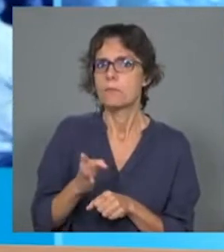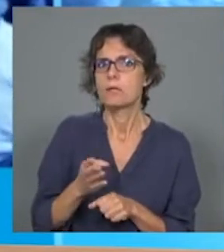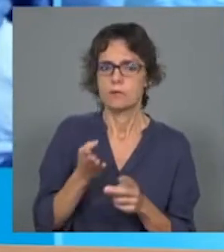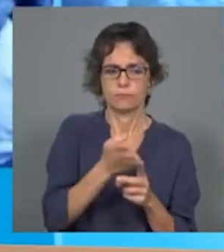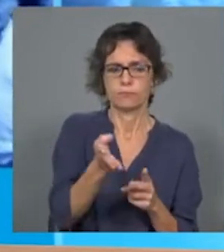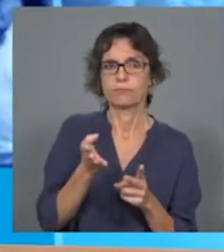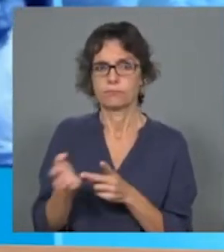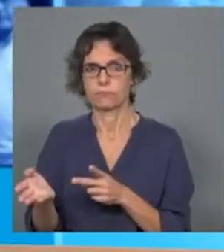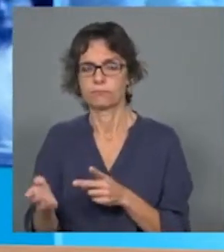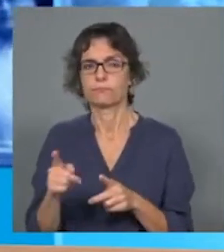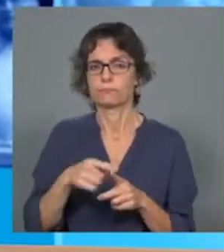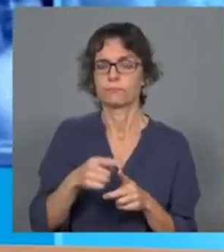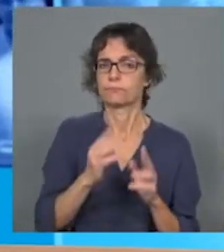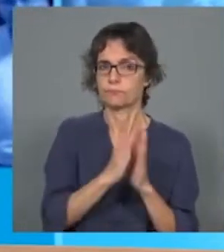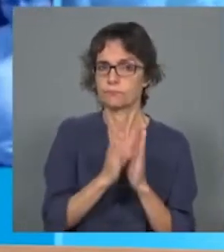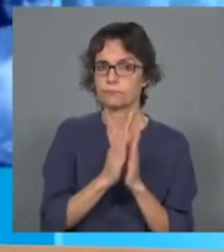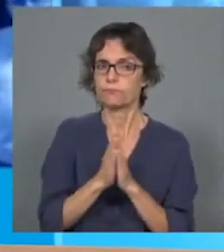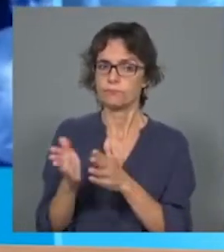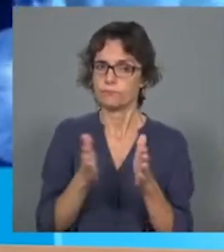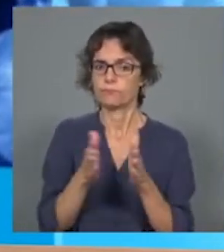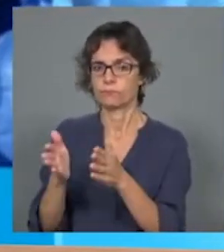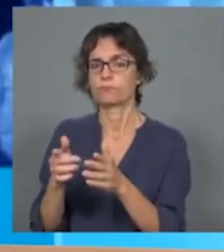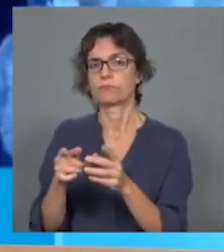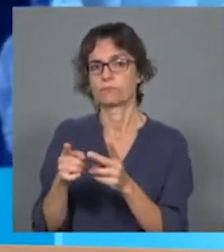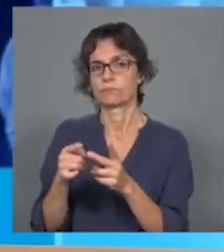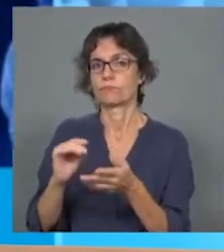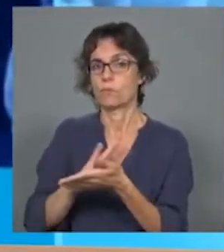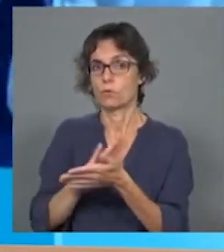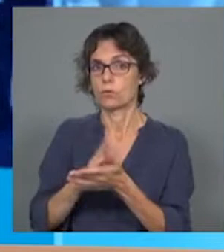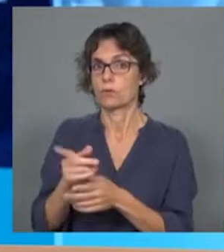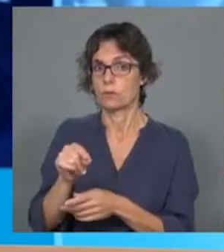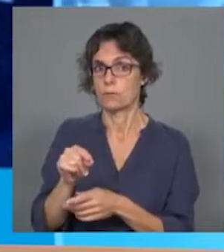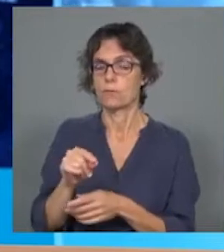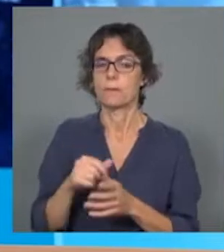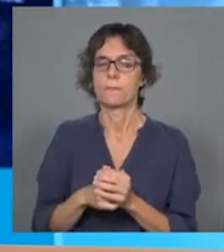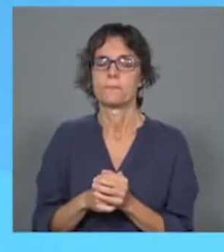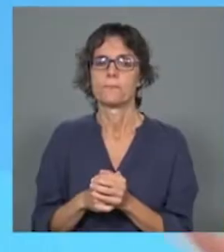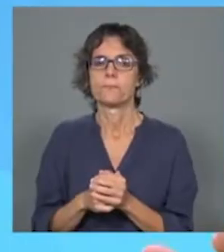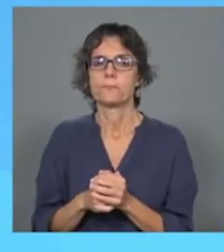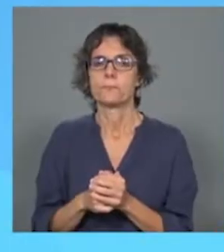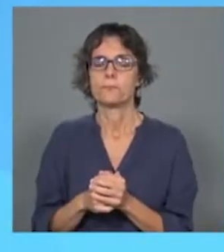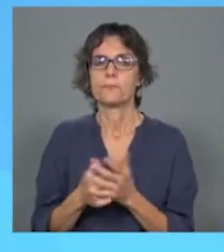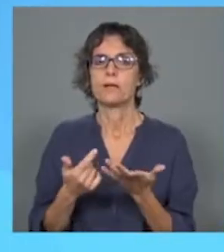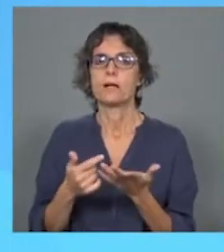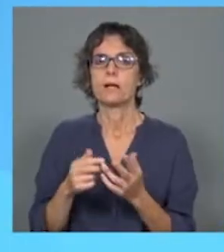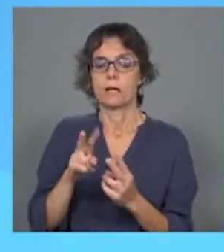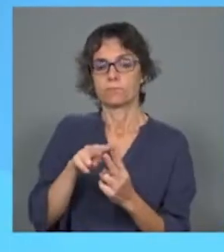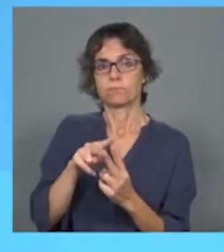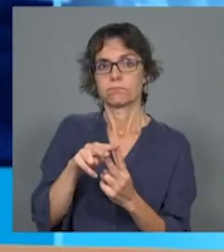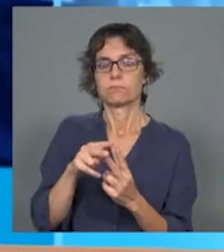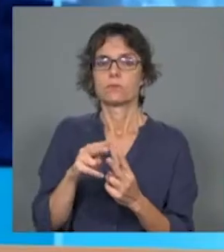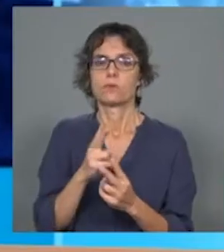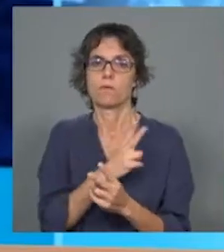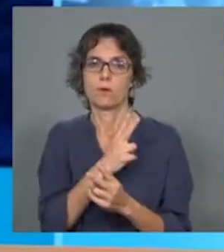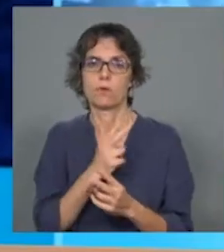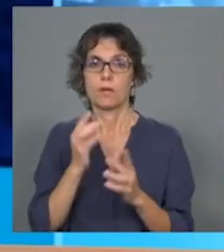O tema da religião, por um lado, o tema do jornalismo e da comunicação, por outro. Portanto, no caso, duas faculdades, a